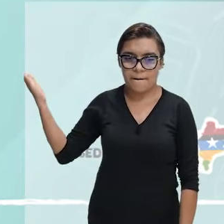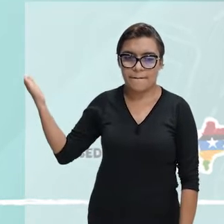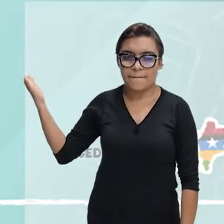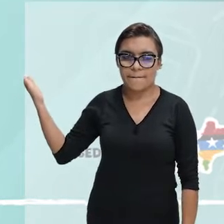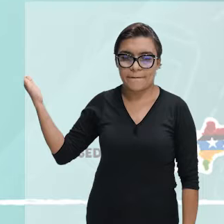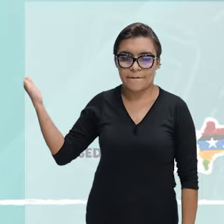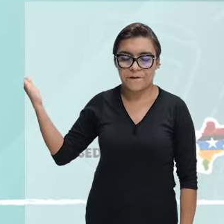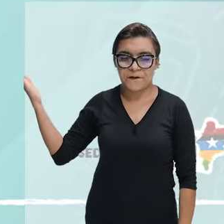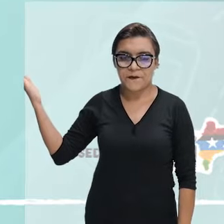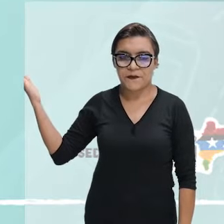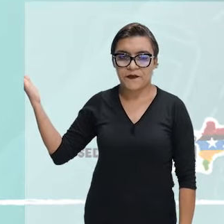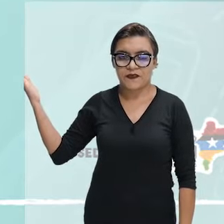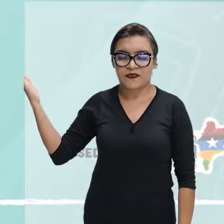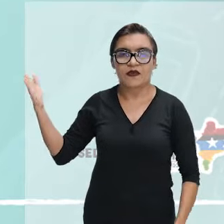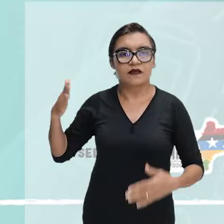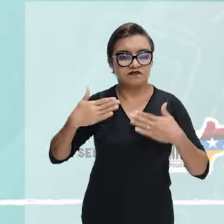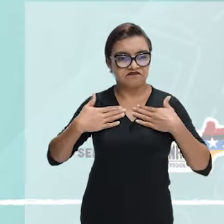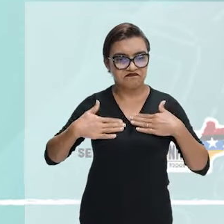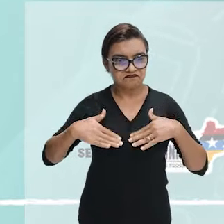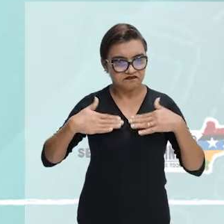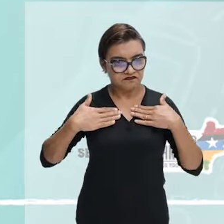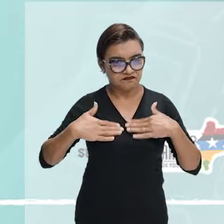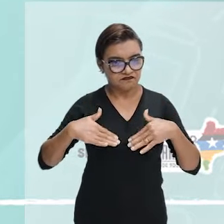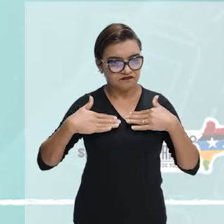amolecer-se, relaxar-se, acalmar-se.